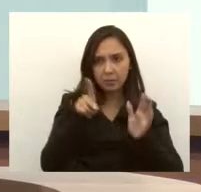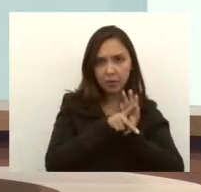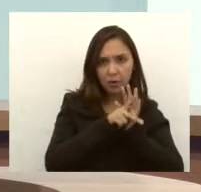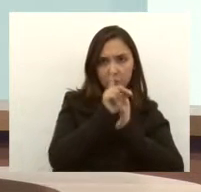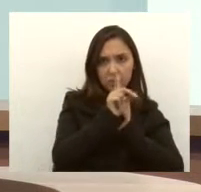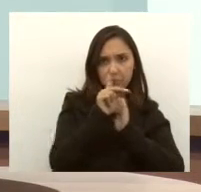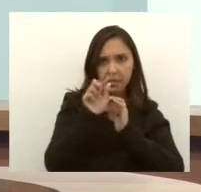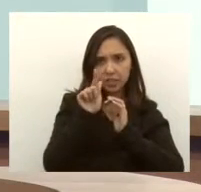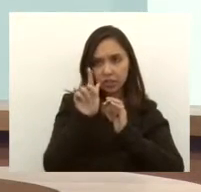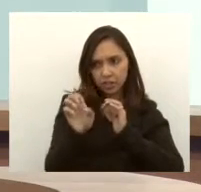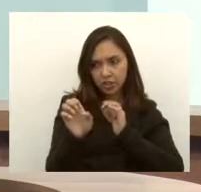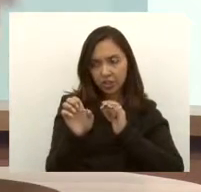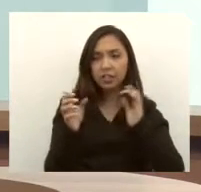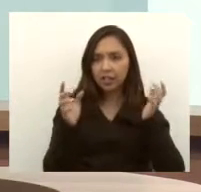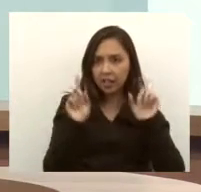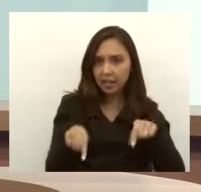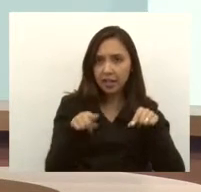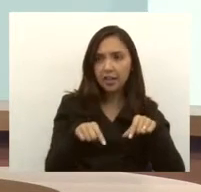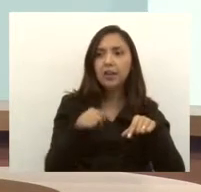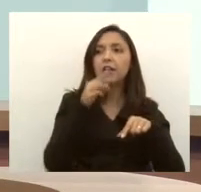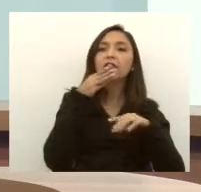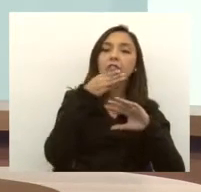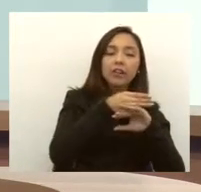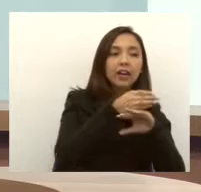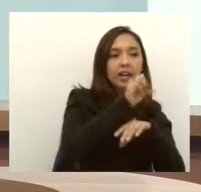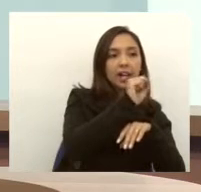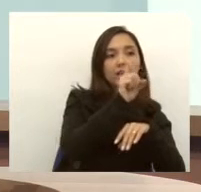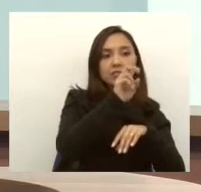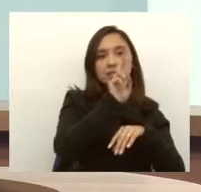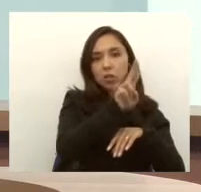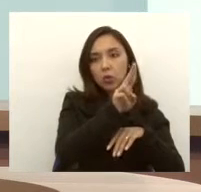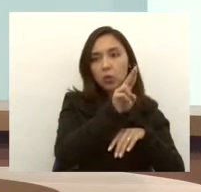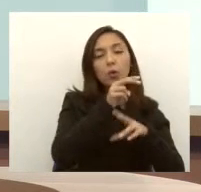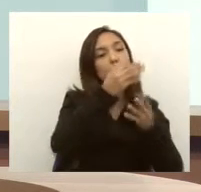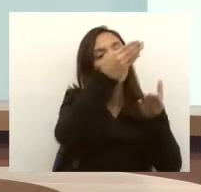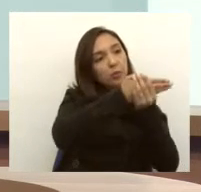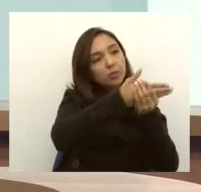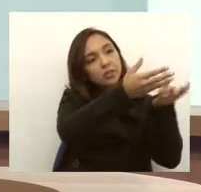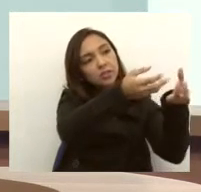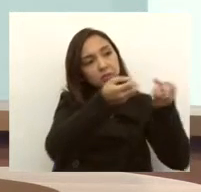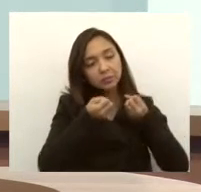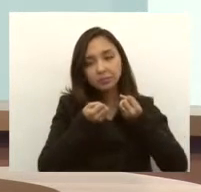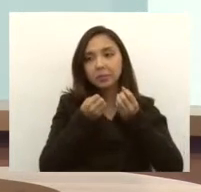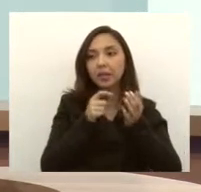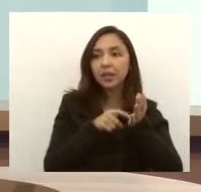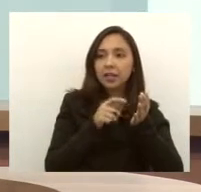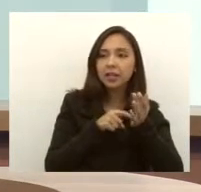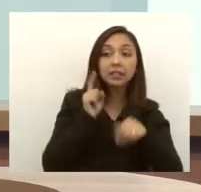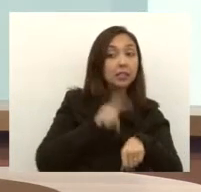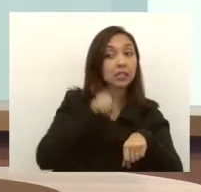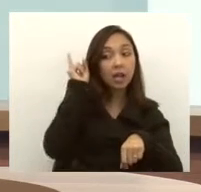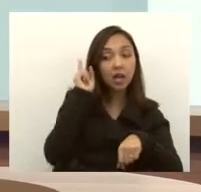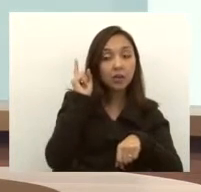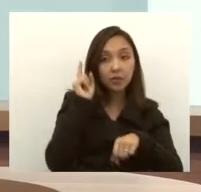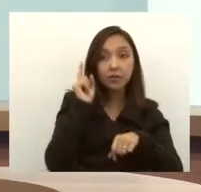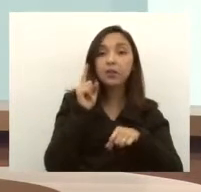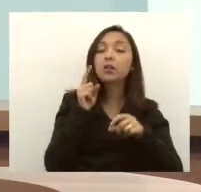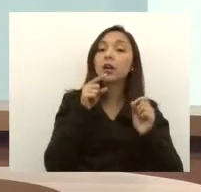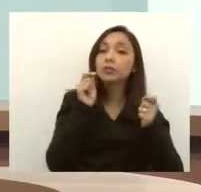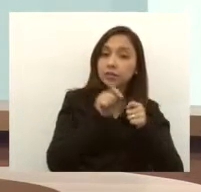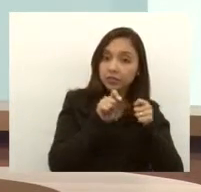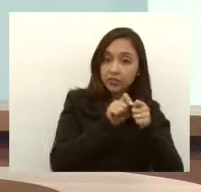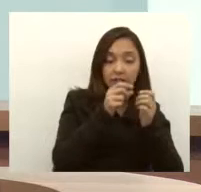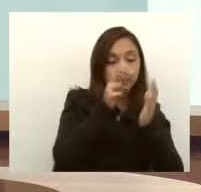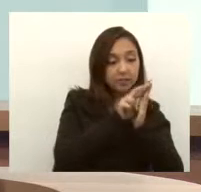PDG. Pronto. Vai na SDO, retira o processo. Na hora, o senhor faz um